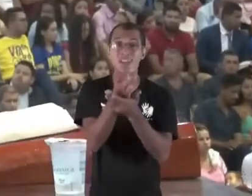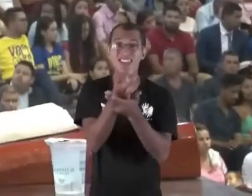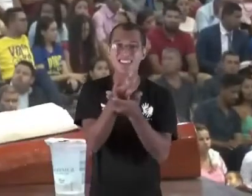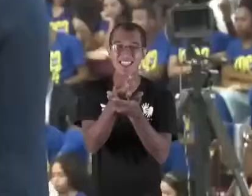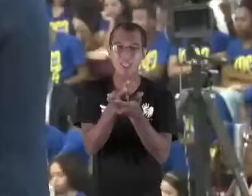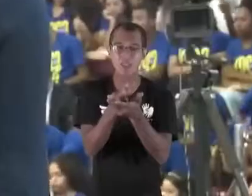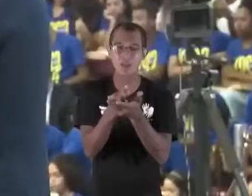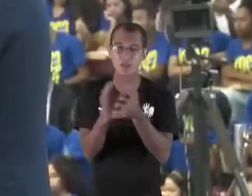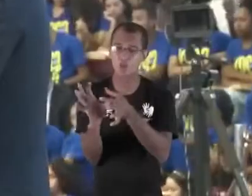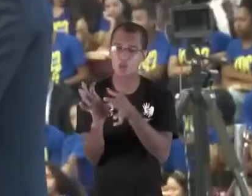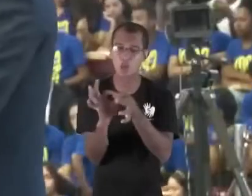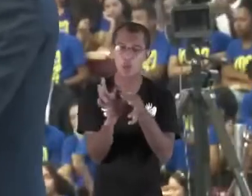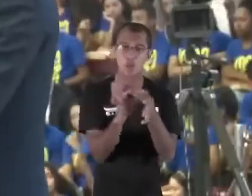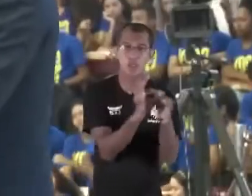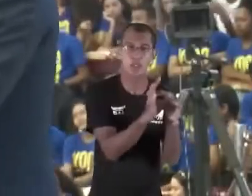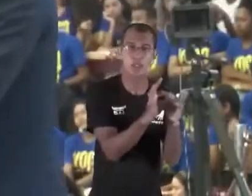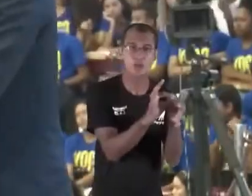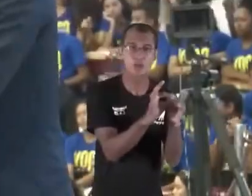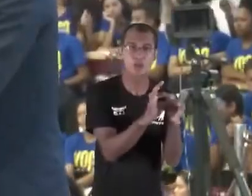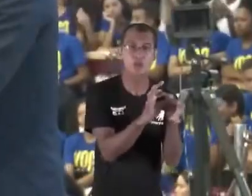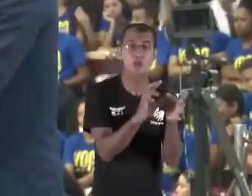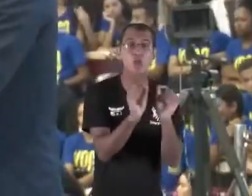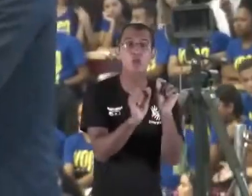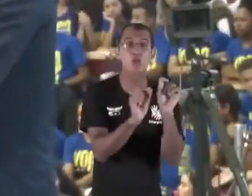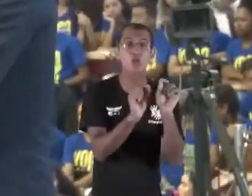contextualizados com a vocação